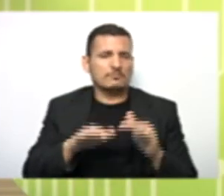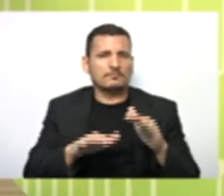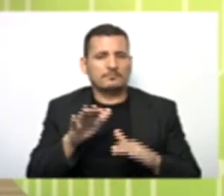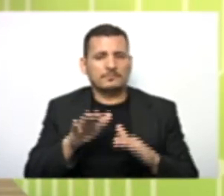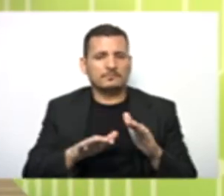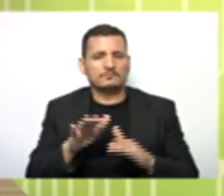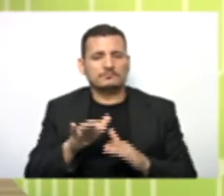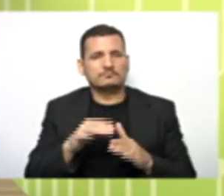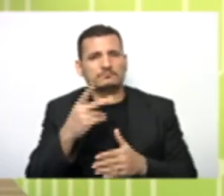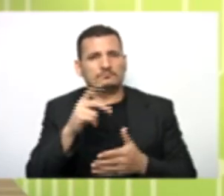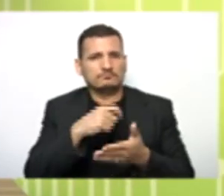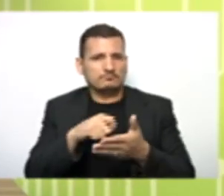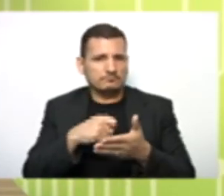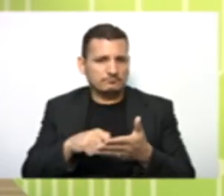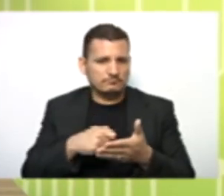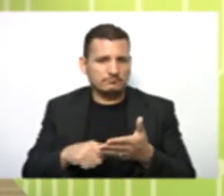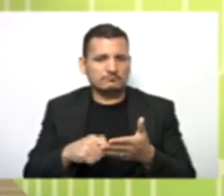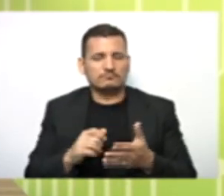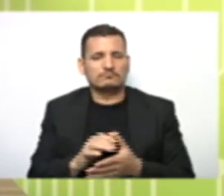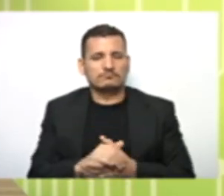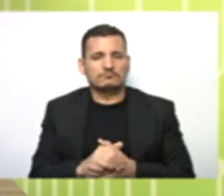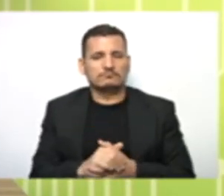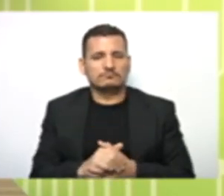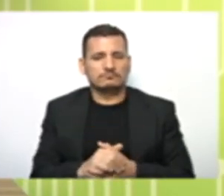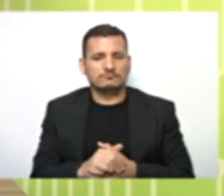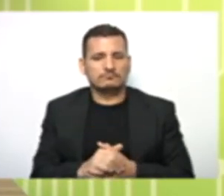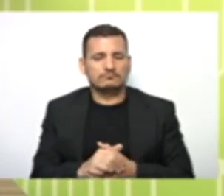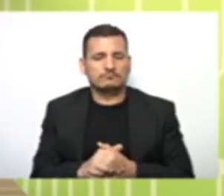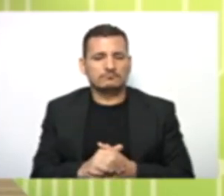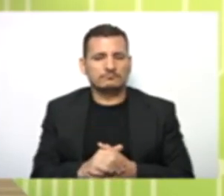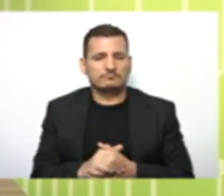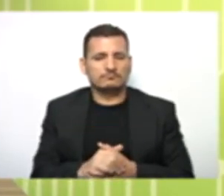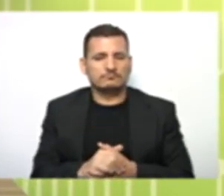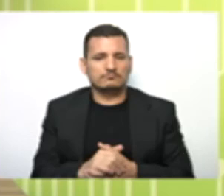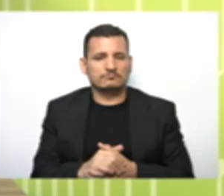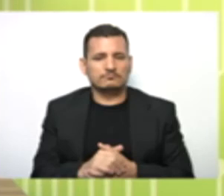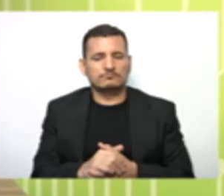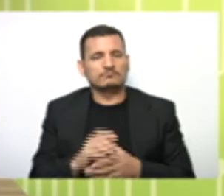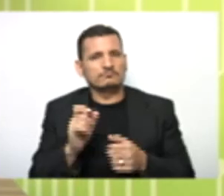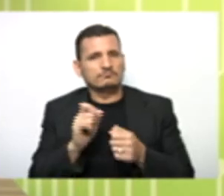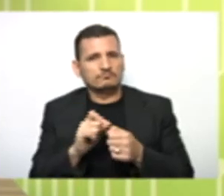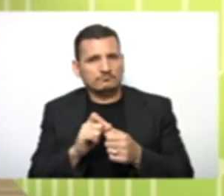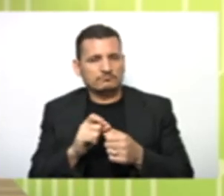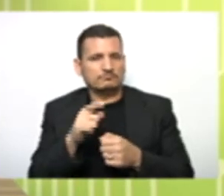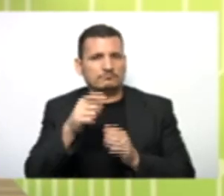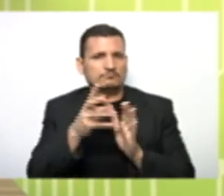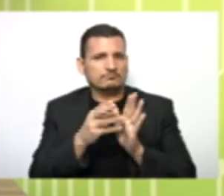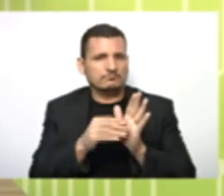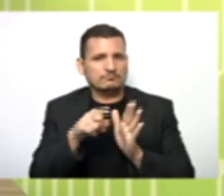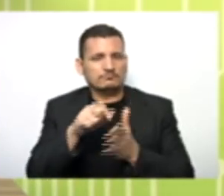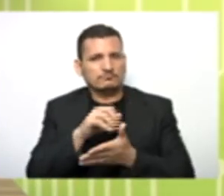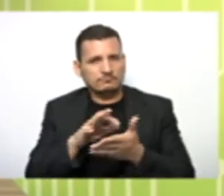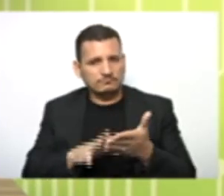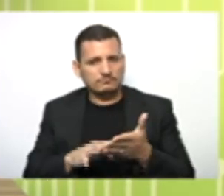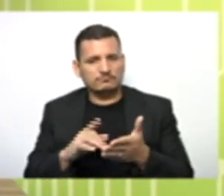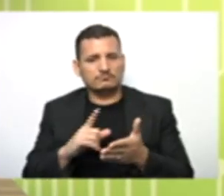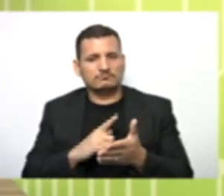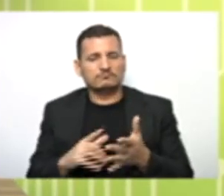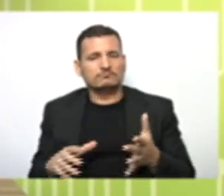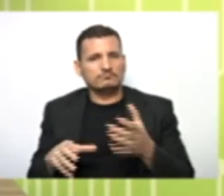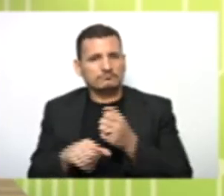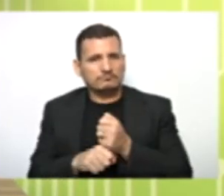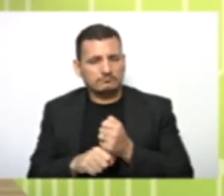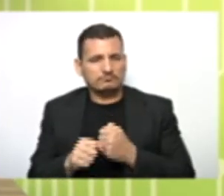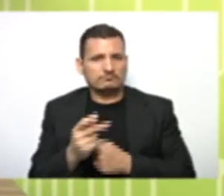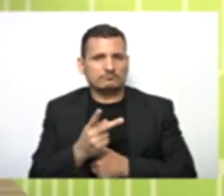dependendo das suas anotações, como estiverem. E façam que aí o conteúdo dessa atividade englobe o conteúdo dessas